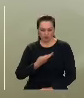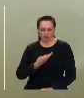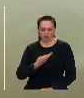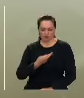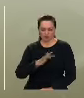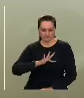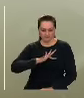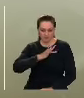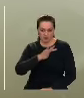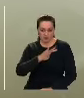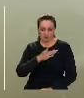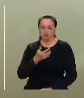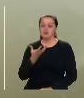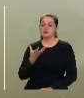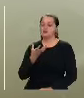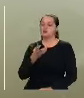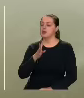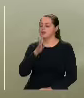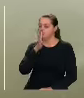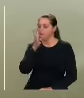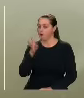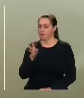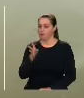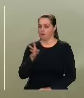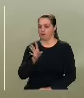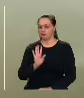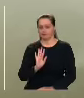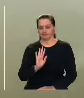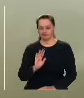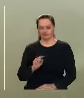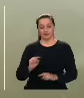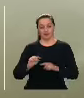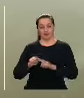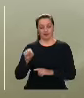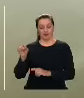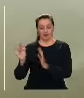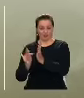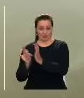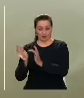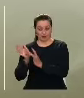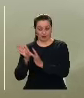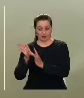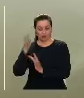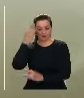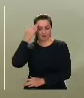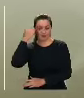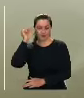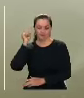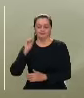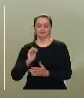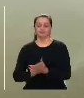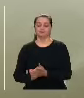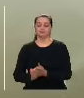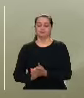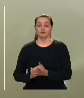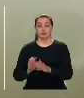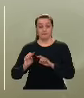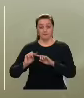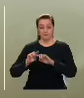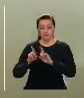era a intenção. Mas olha a sabedoria do Senhor Jesus, né? Mas Jesus,